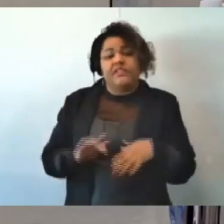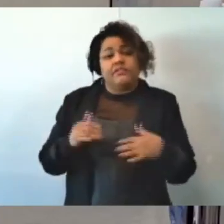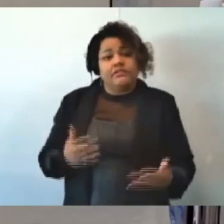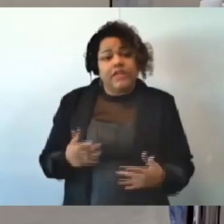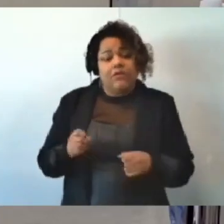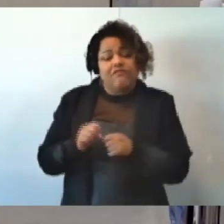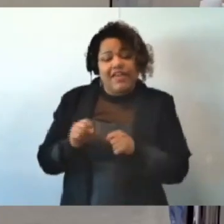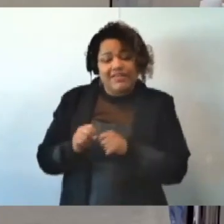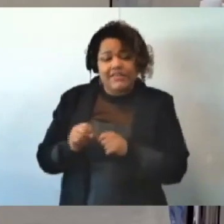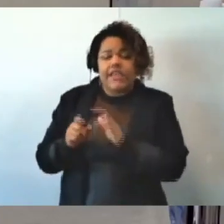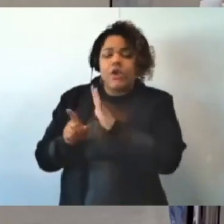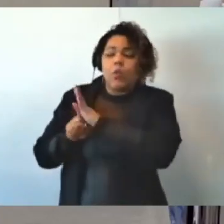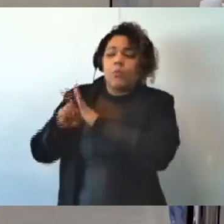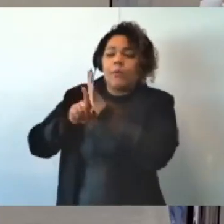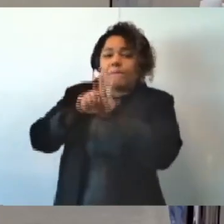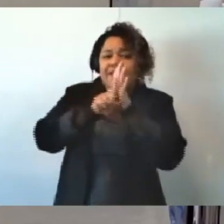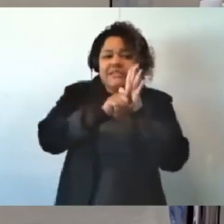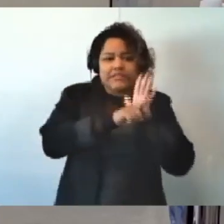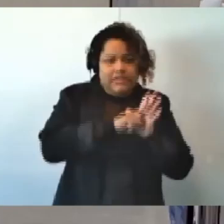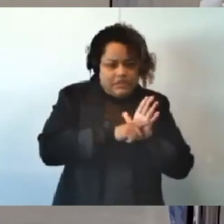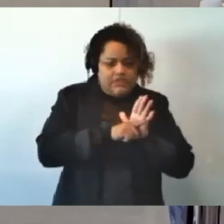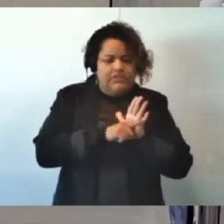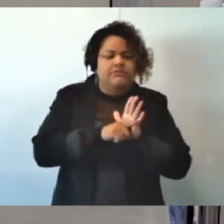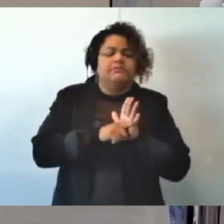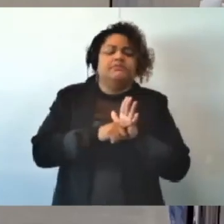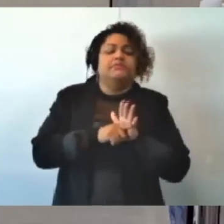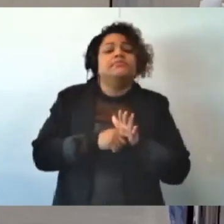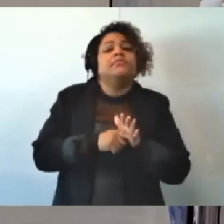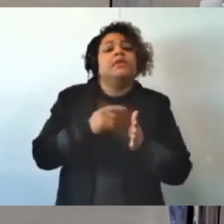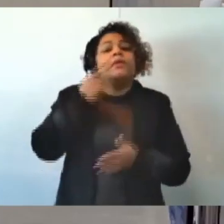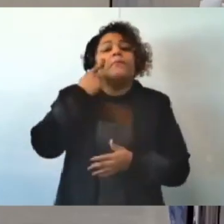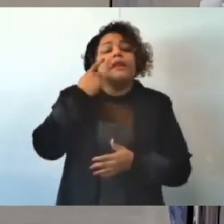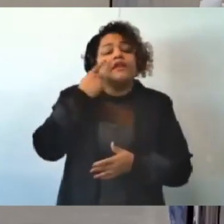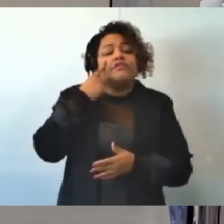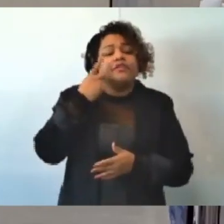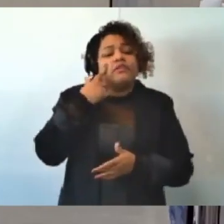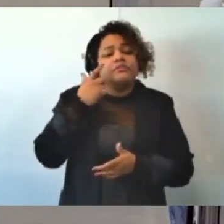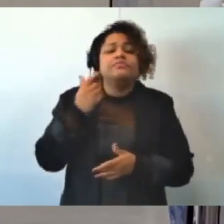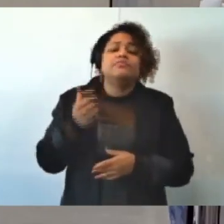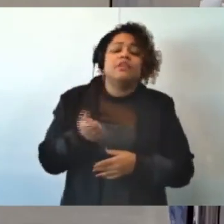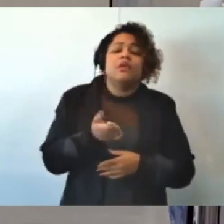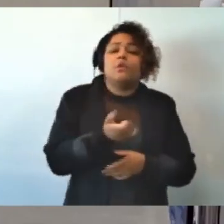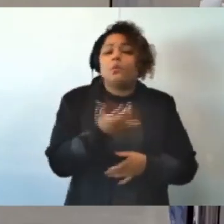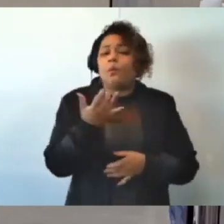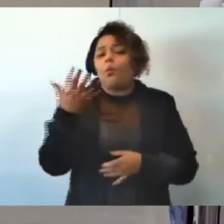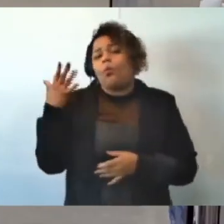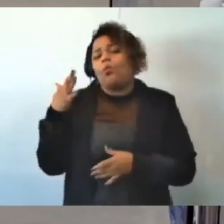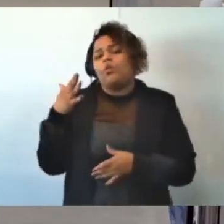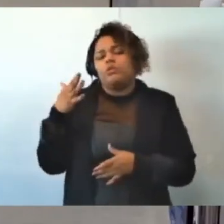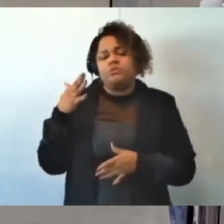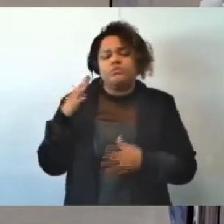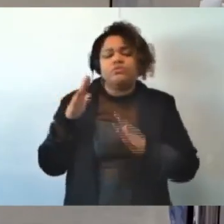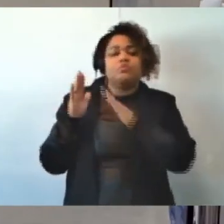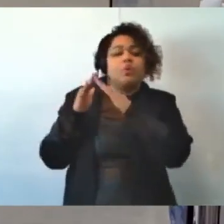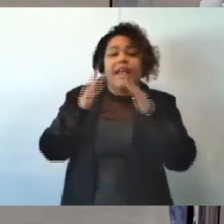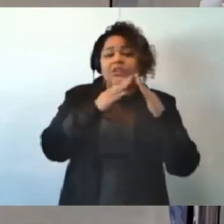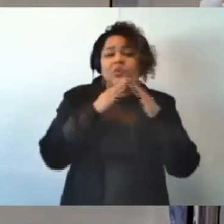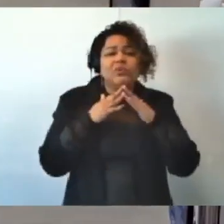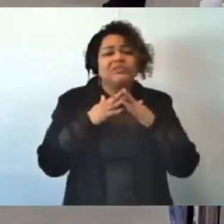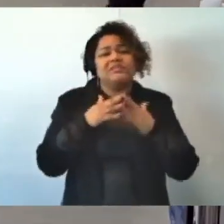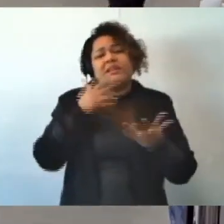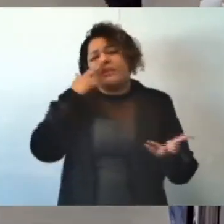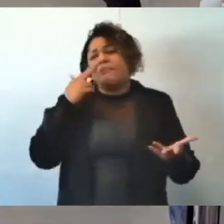com essa, para ver quantos moradores tem lá que não estão satisfeitos, porque, de repente, tem alguns que